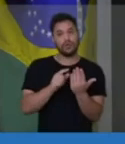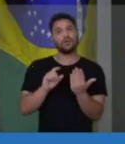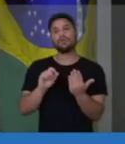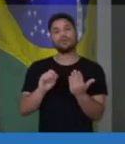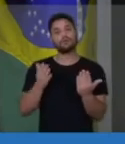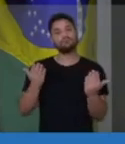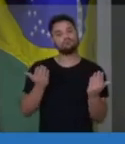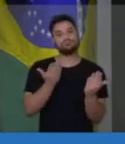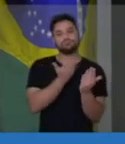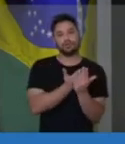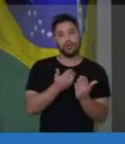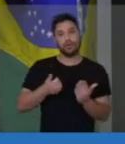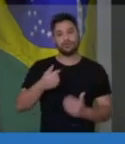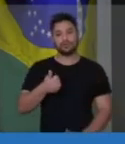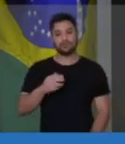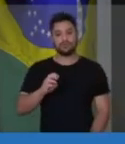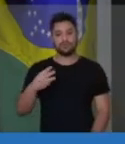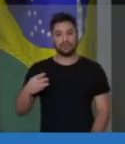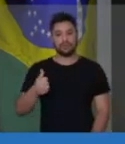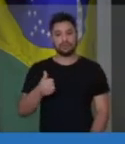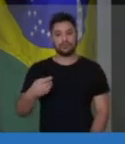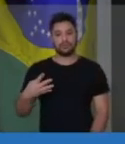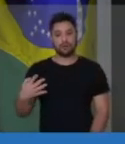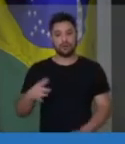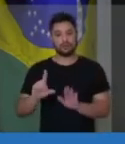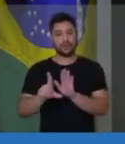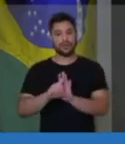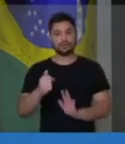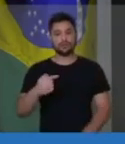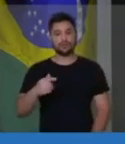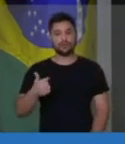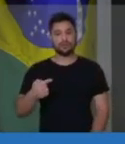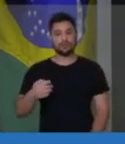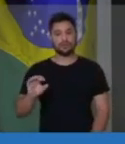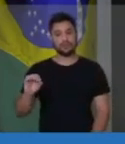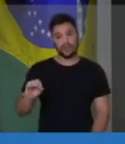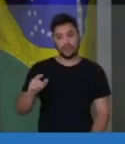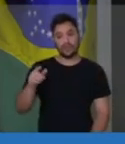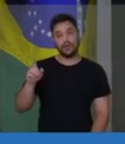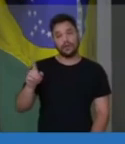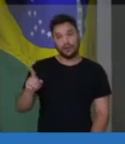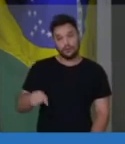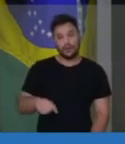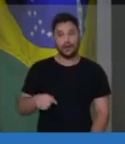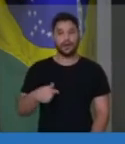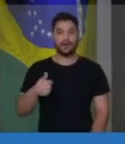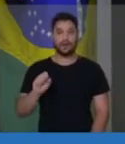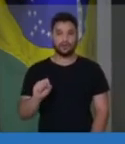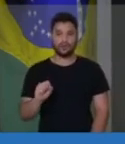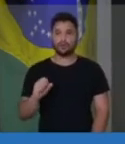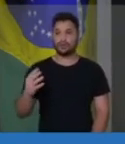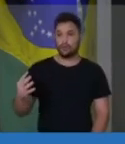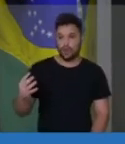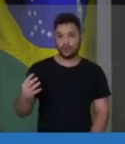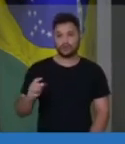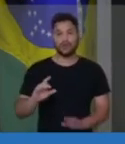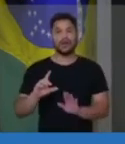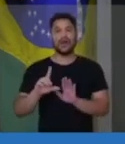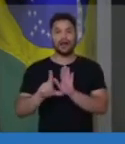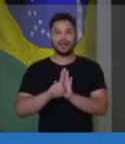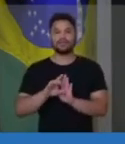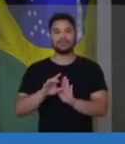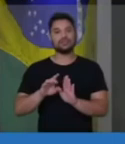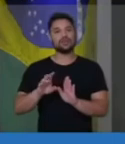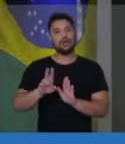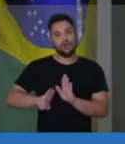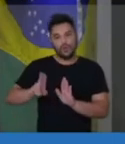alterava os artigos 123 e 124 da Lei 7.270, de 11 de julho de 84, a Lei de Execução Penal,